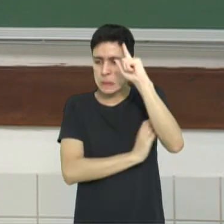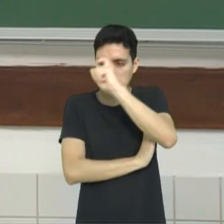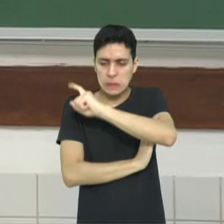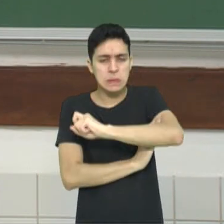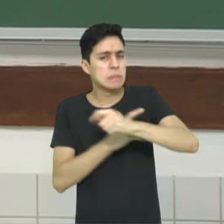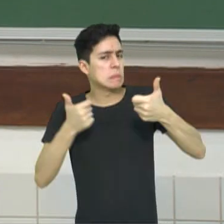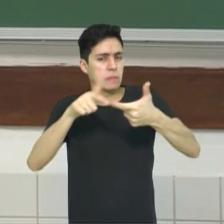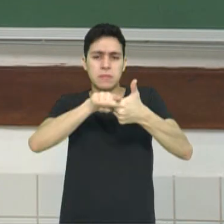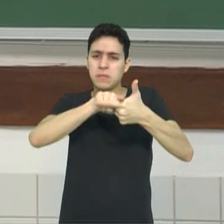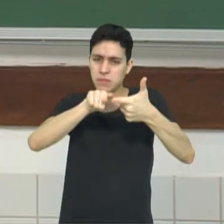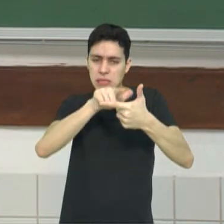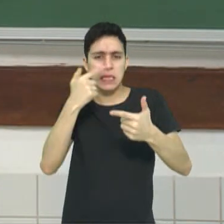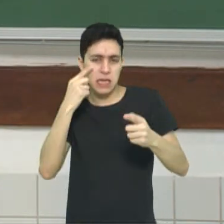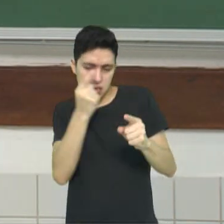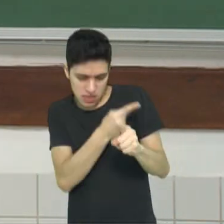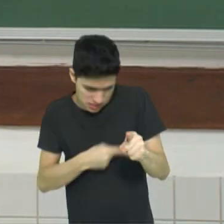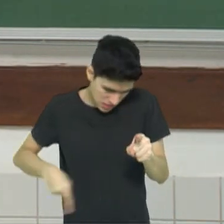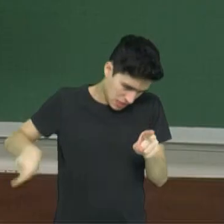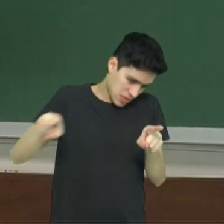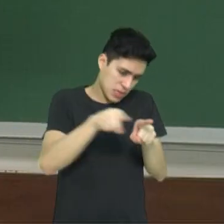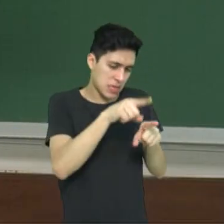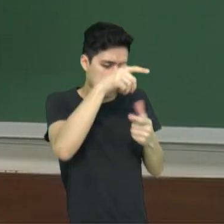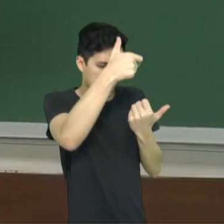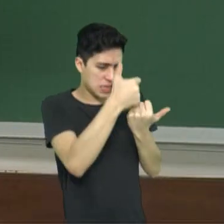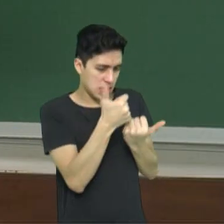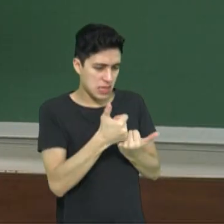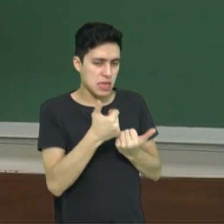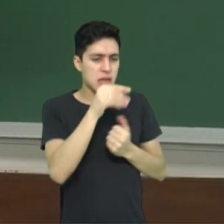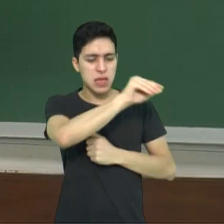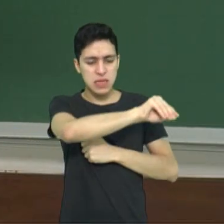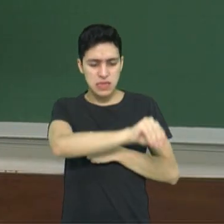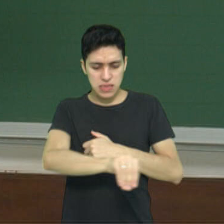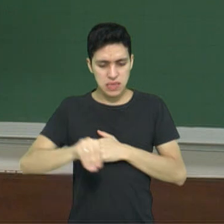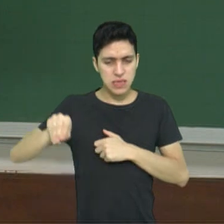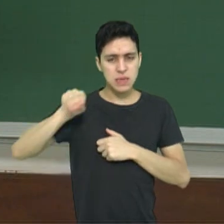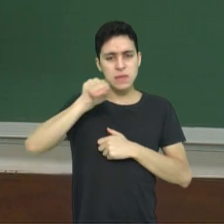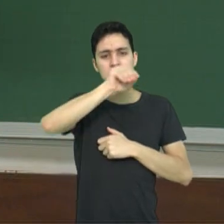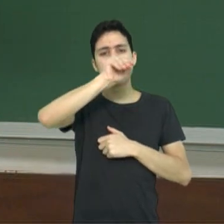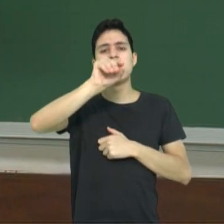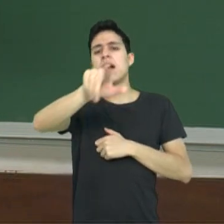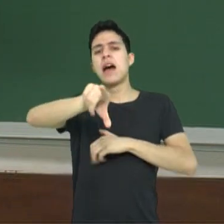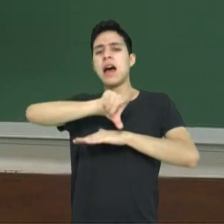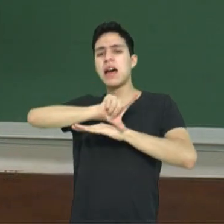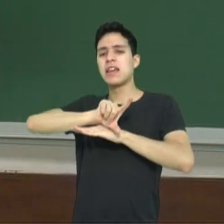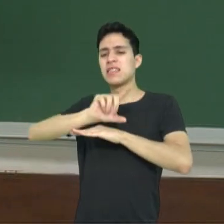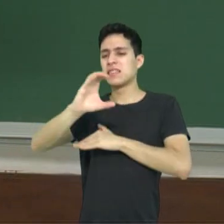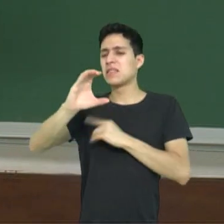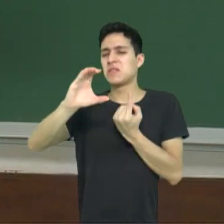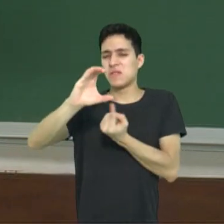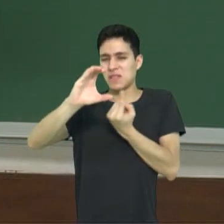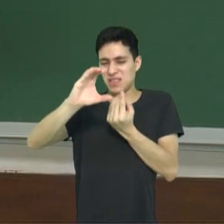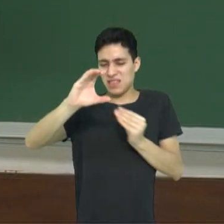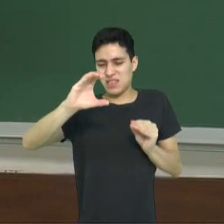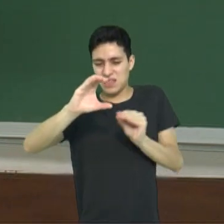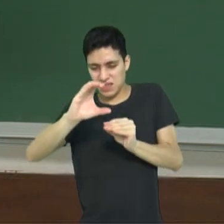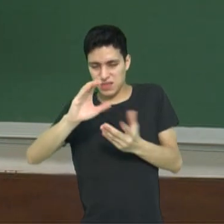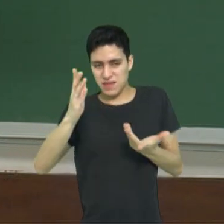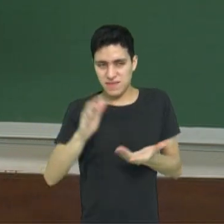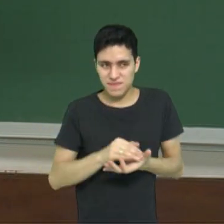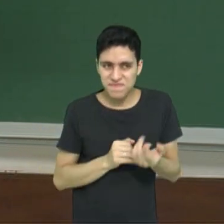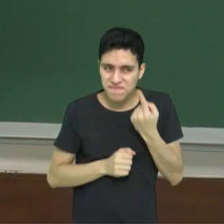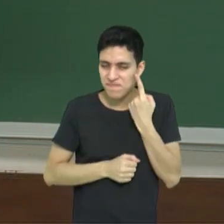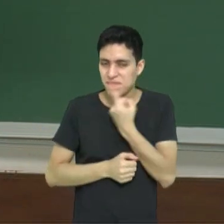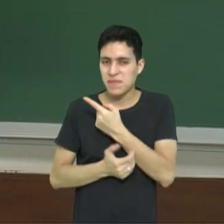tem problema, então você volta e substitui na equação que a gente tinha isolado a letra C. Ó. C igual a 20 menos